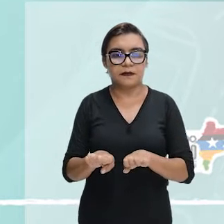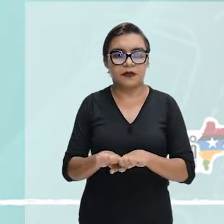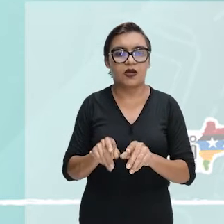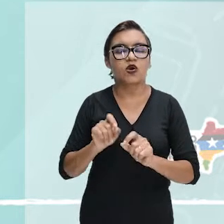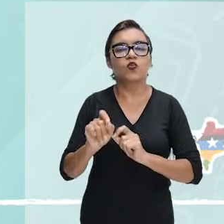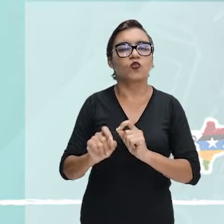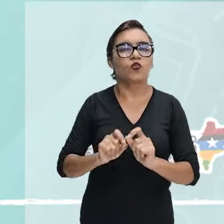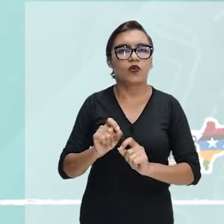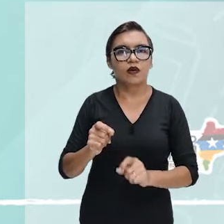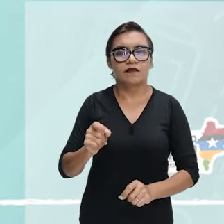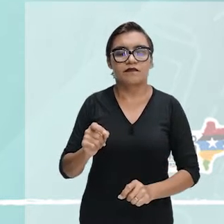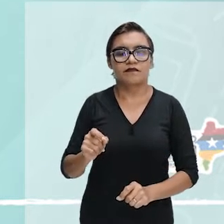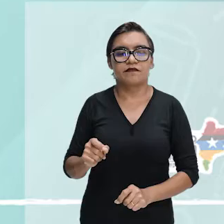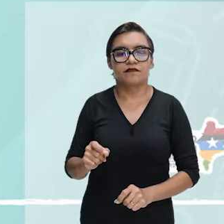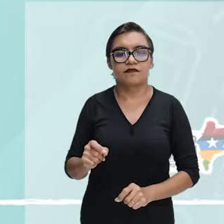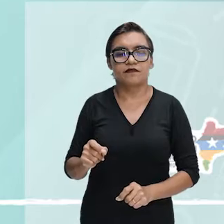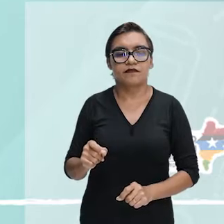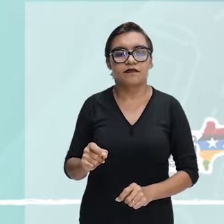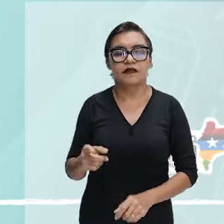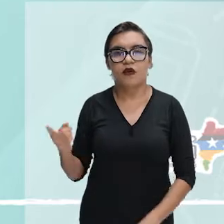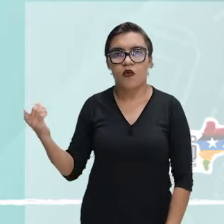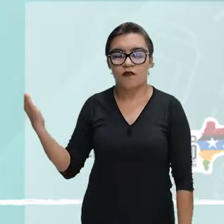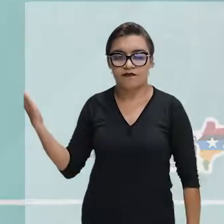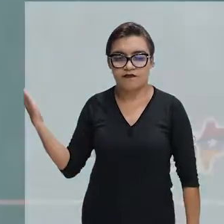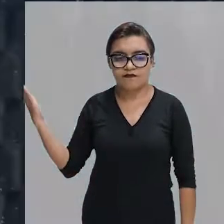Calentar-se, calentar-se, aquecer-se.